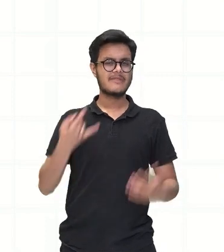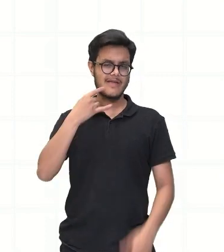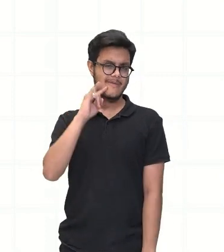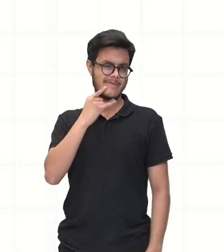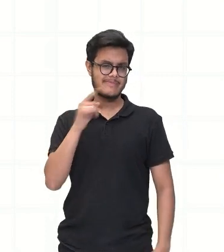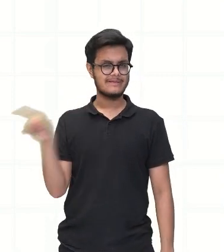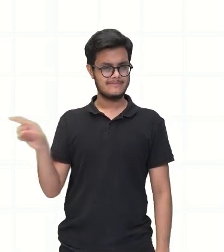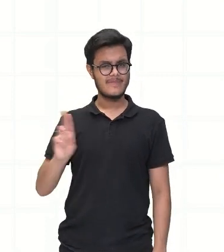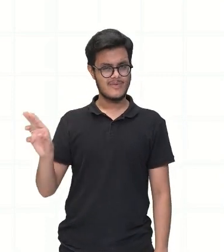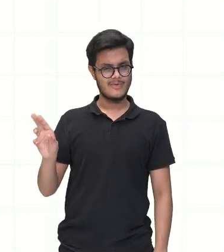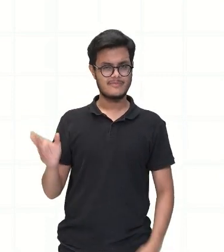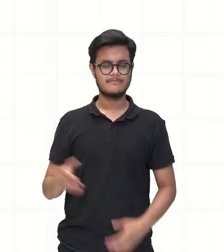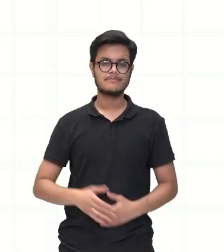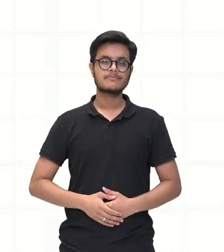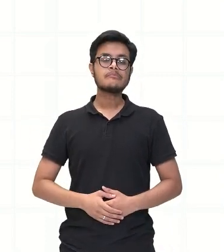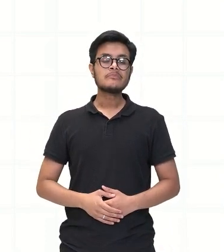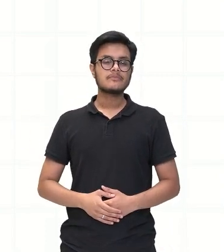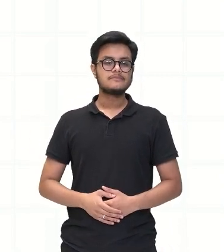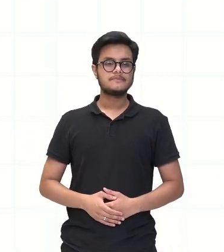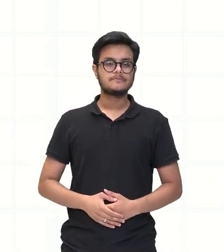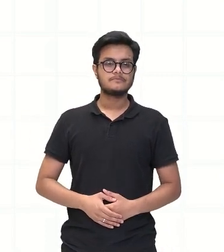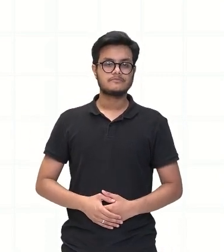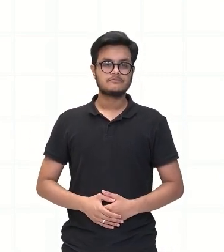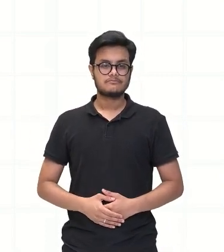alcoólica, ok? Muito bem, processando.